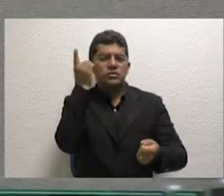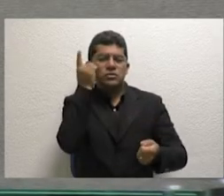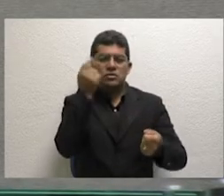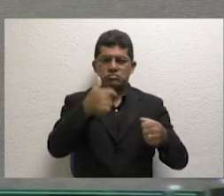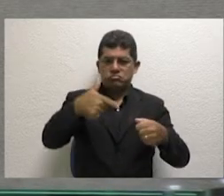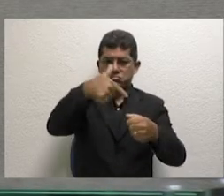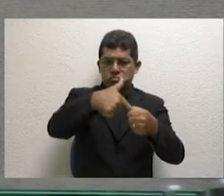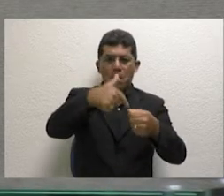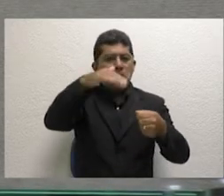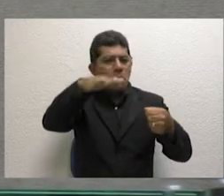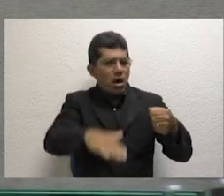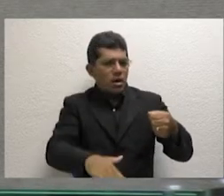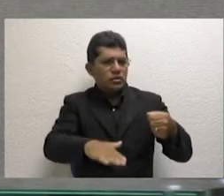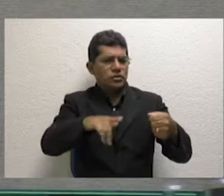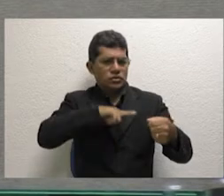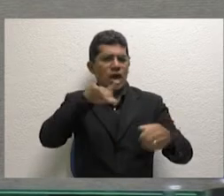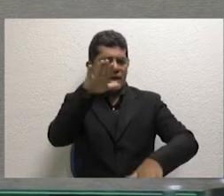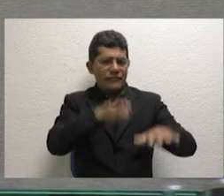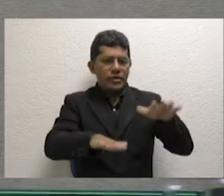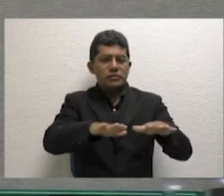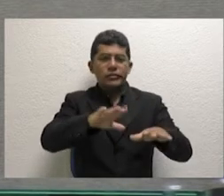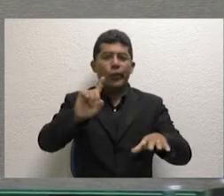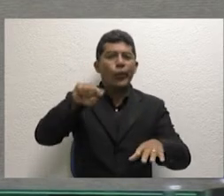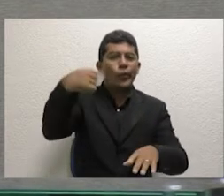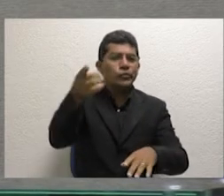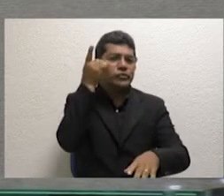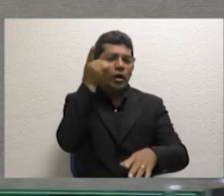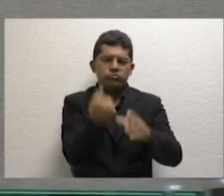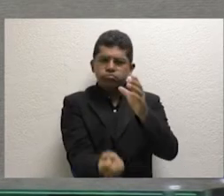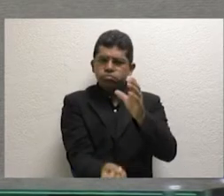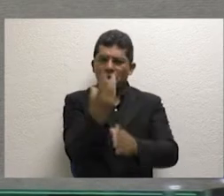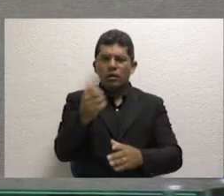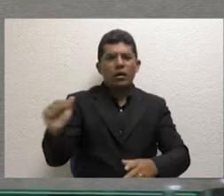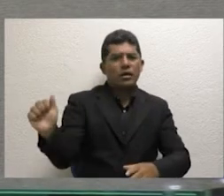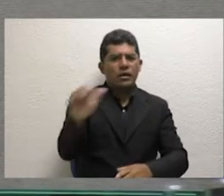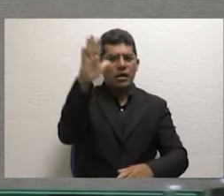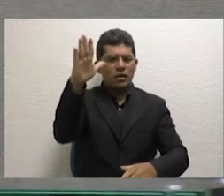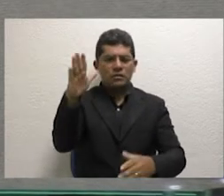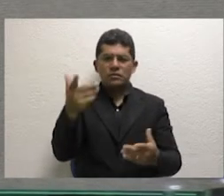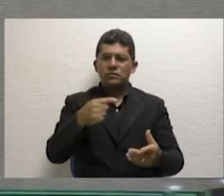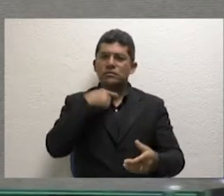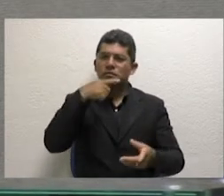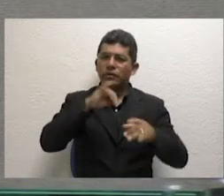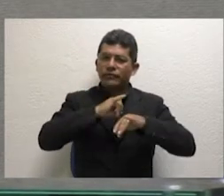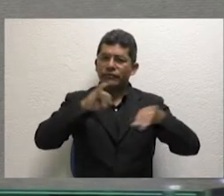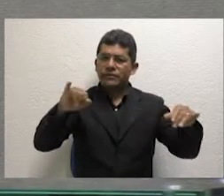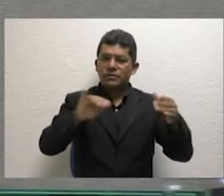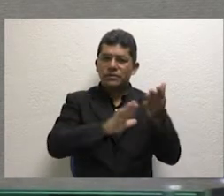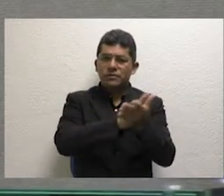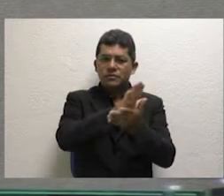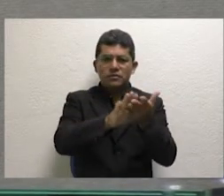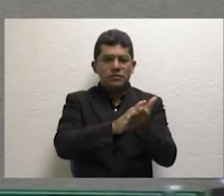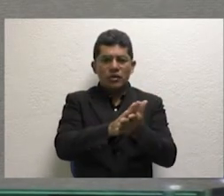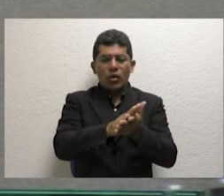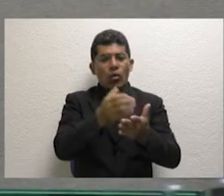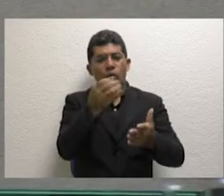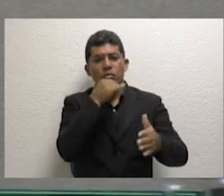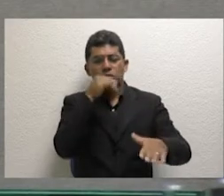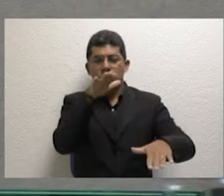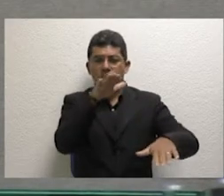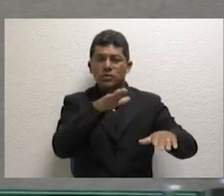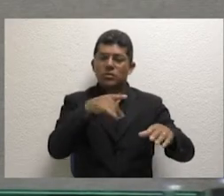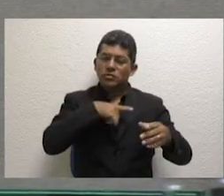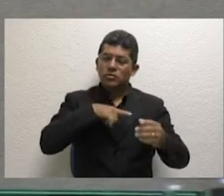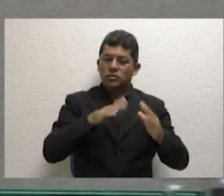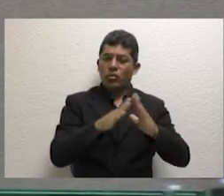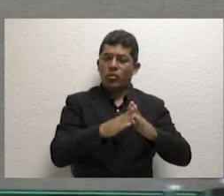todos os postos no outro dia aumenta de uma vez sem que sequer tenha sido tenha tido muitas vezes uma variação lá na